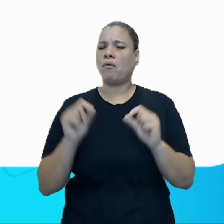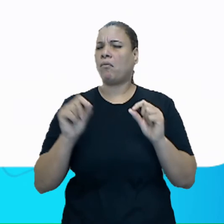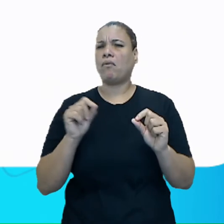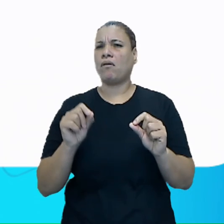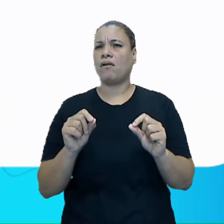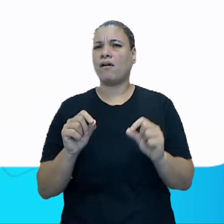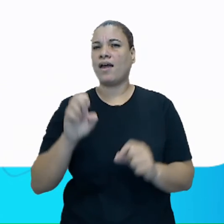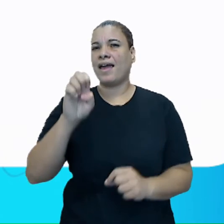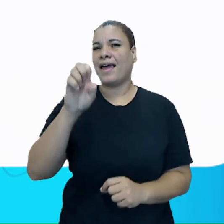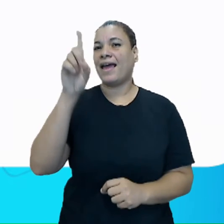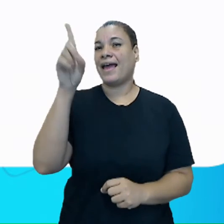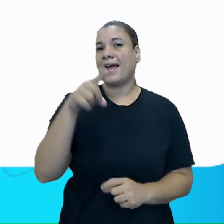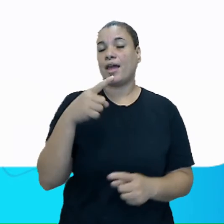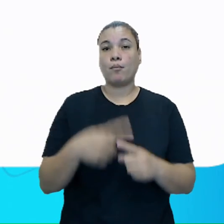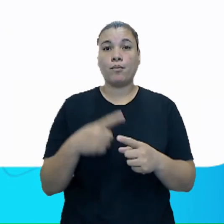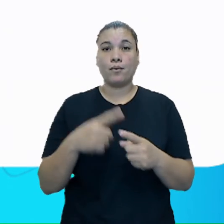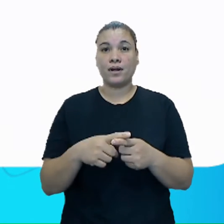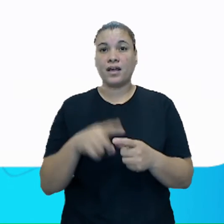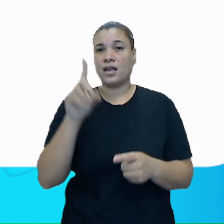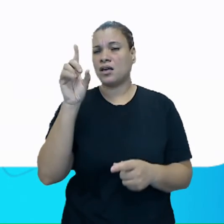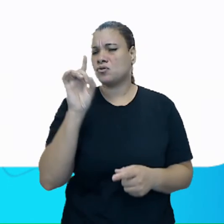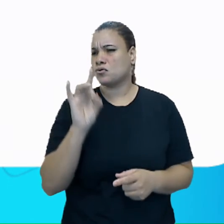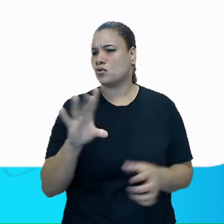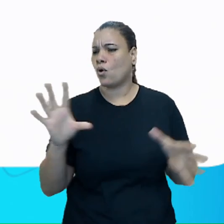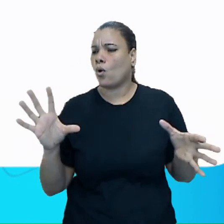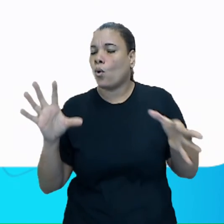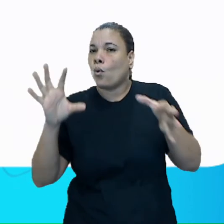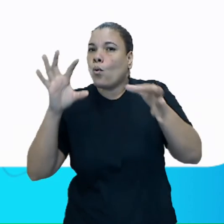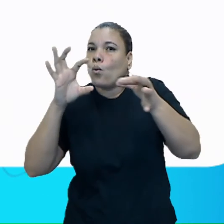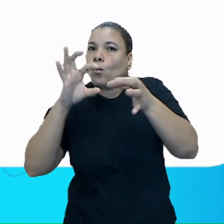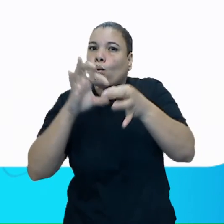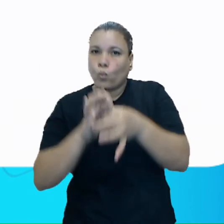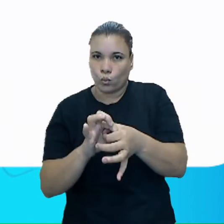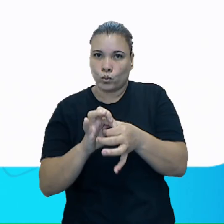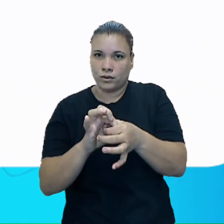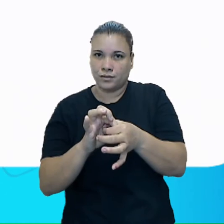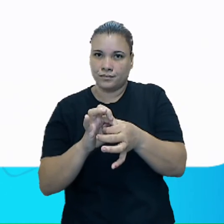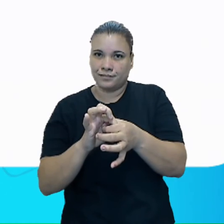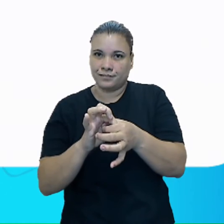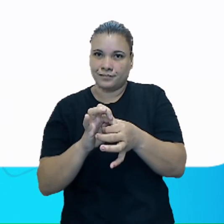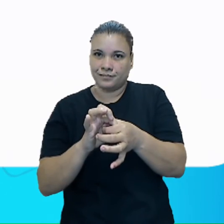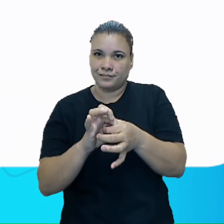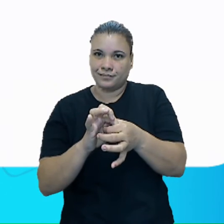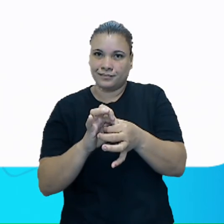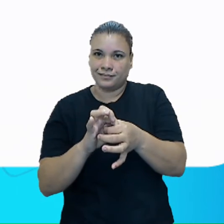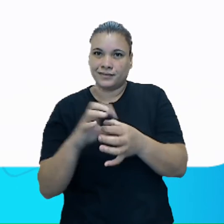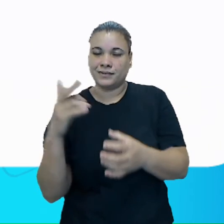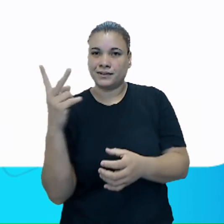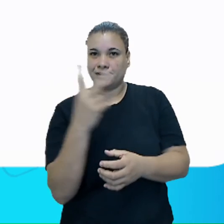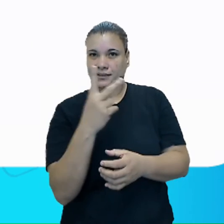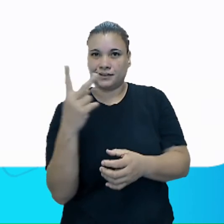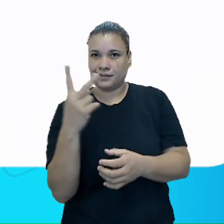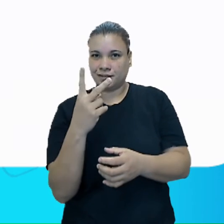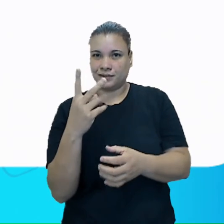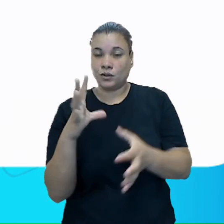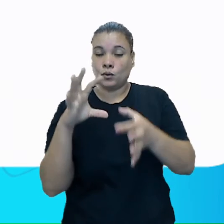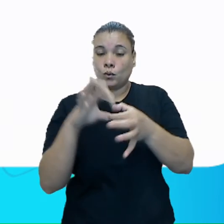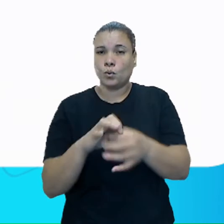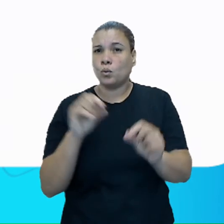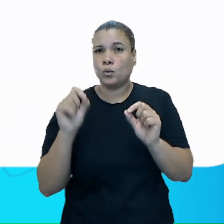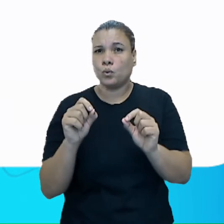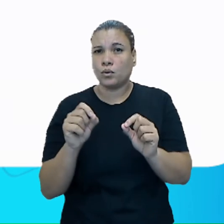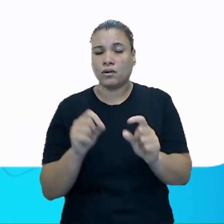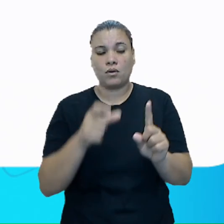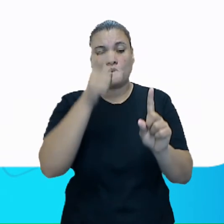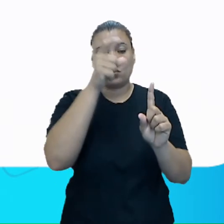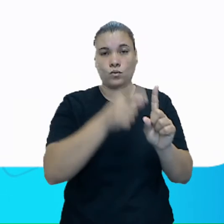ligação. Ele serve apenas para completar, para ligar o termo aqui do competente, uma característica